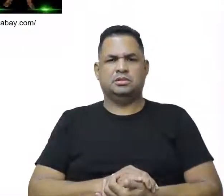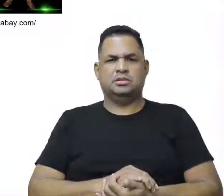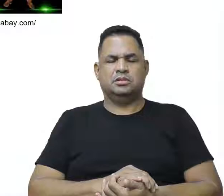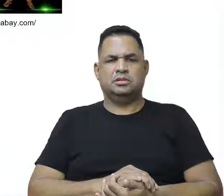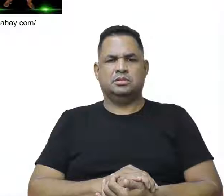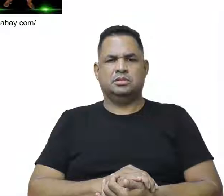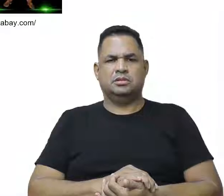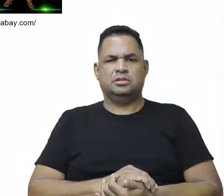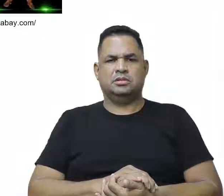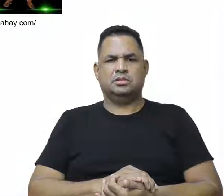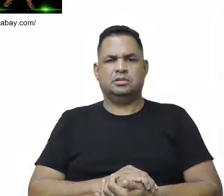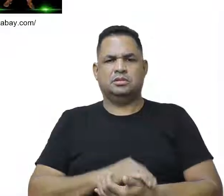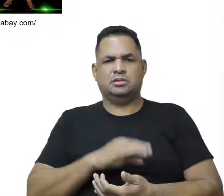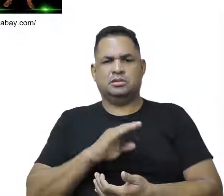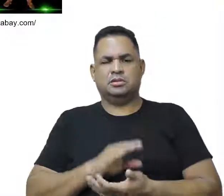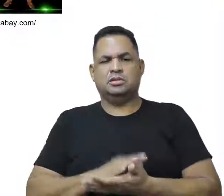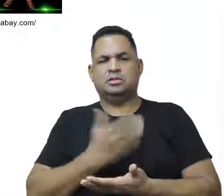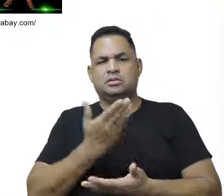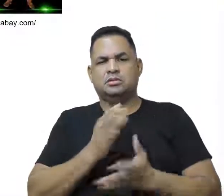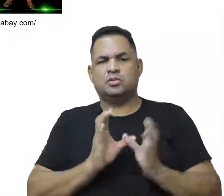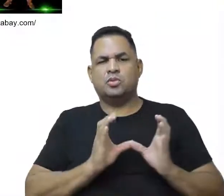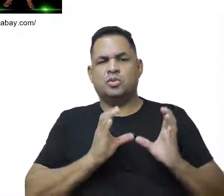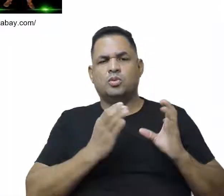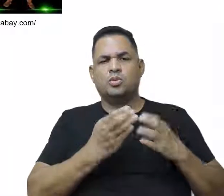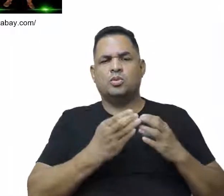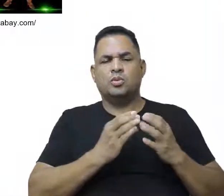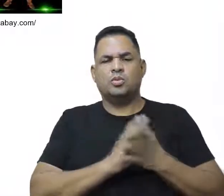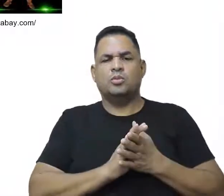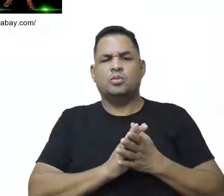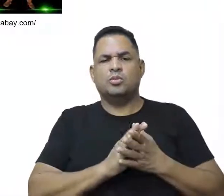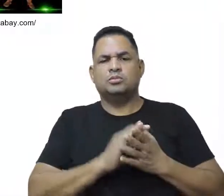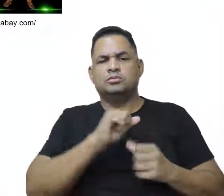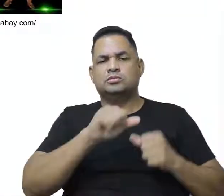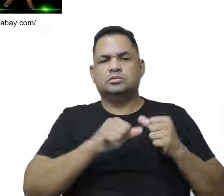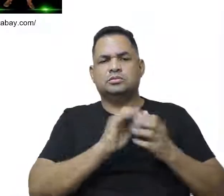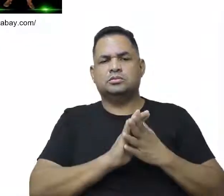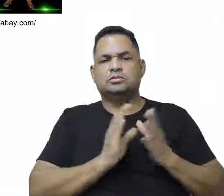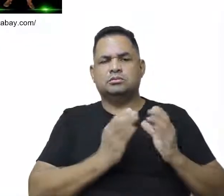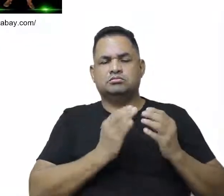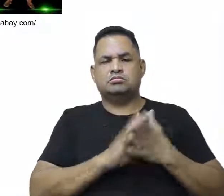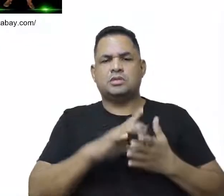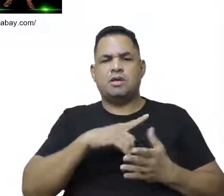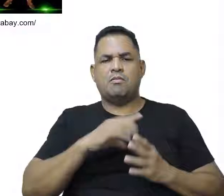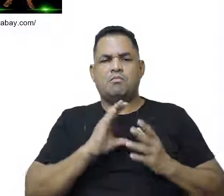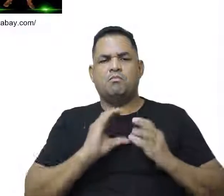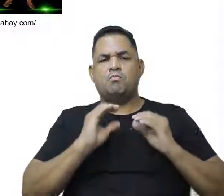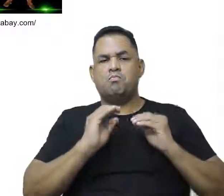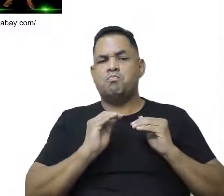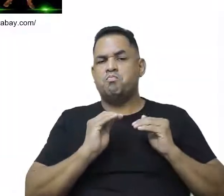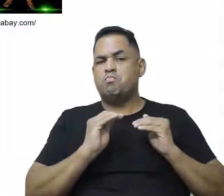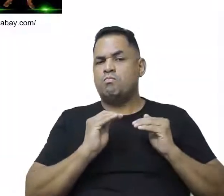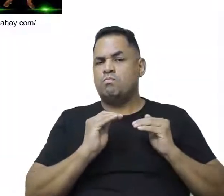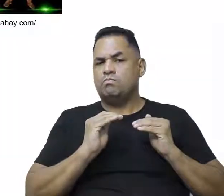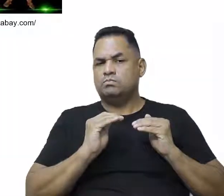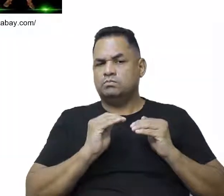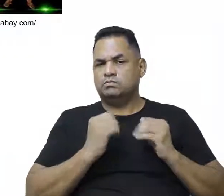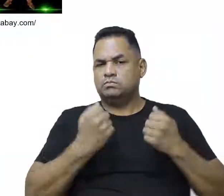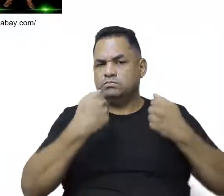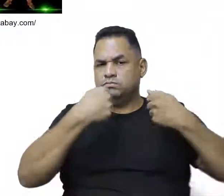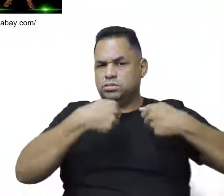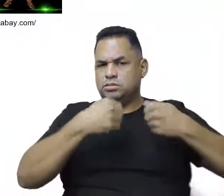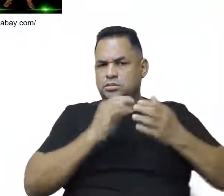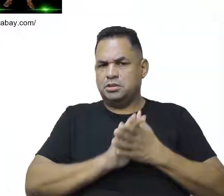E uma classe, para ele, se torna hegemônica quando, além do poder coercitivo e